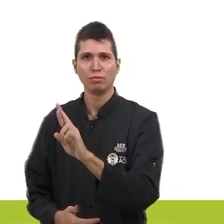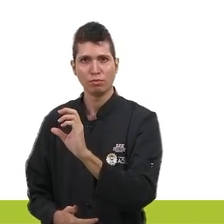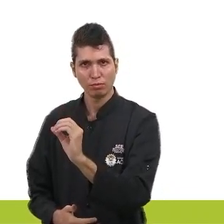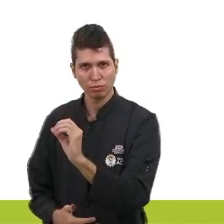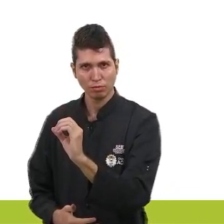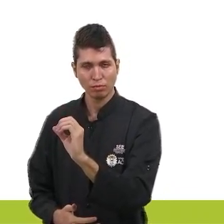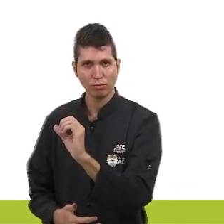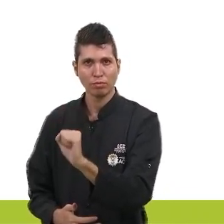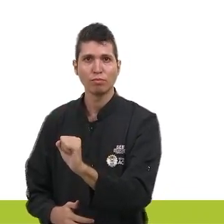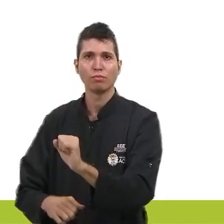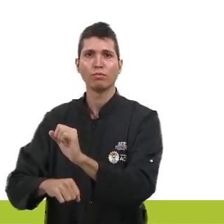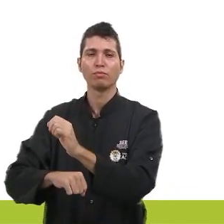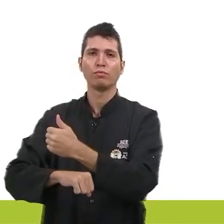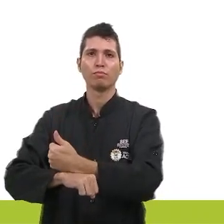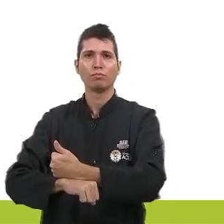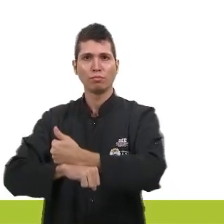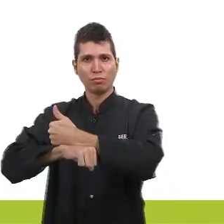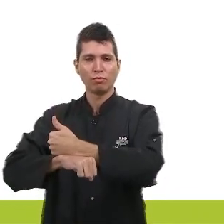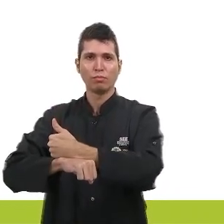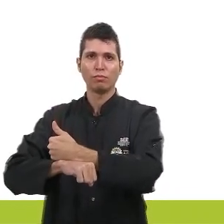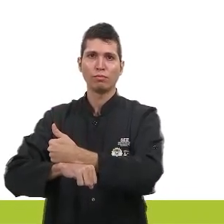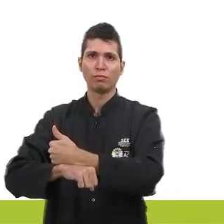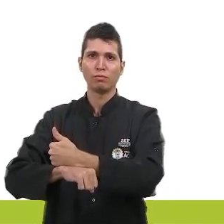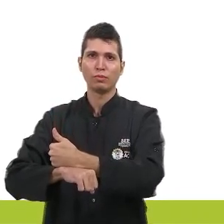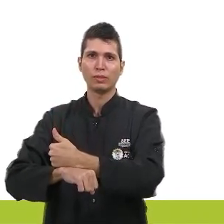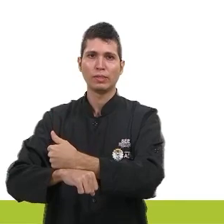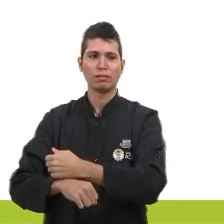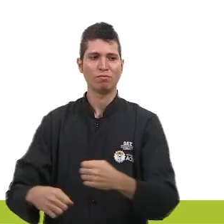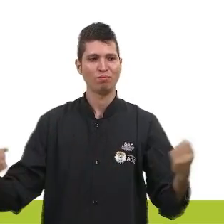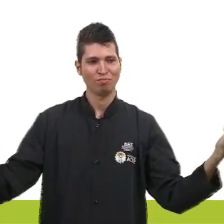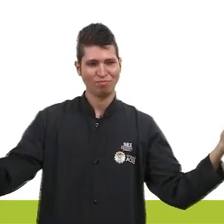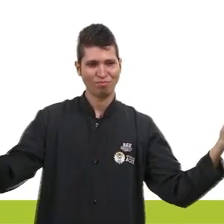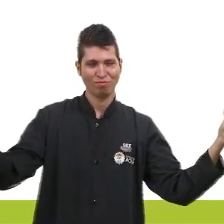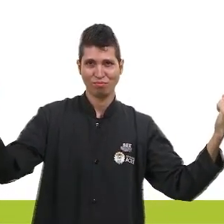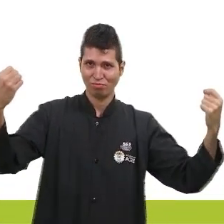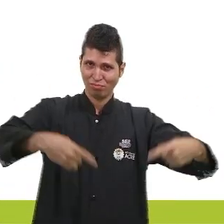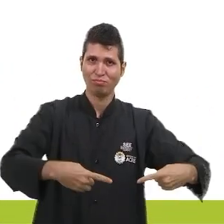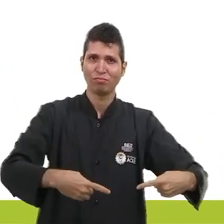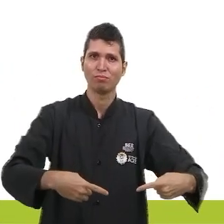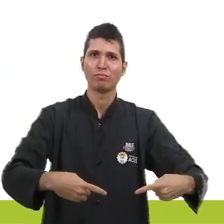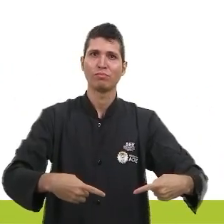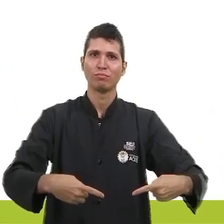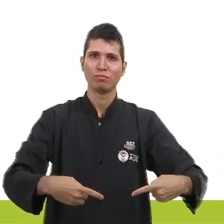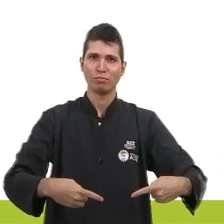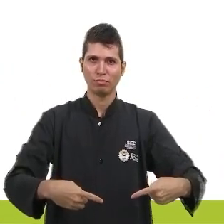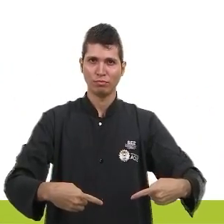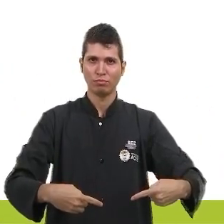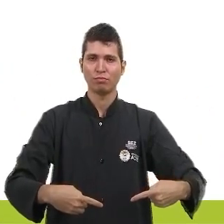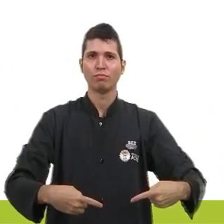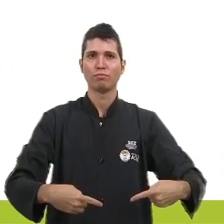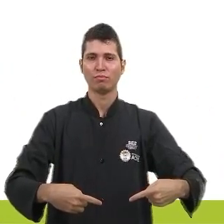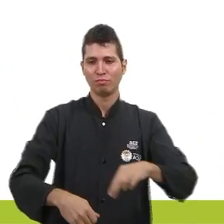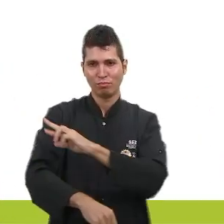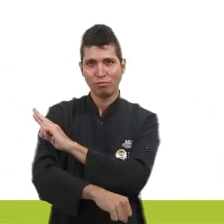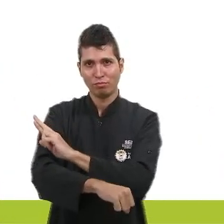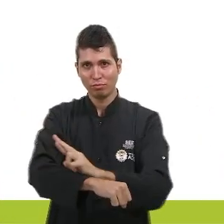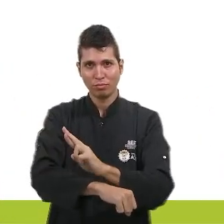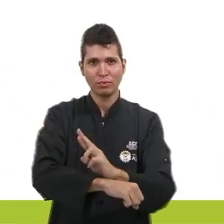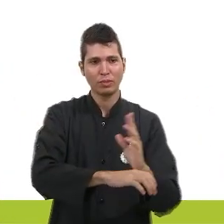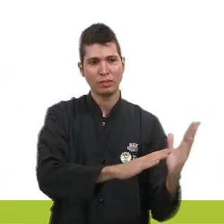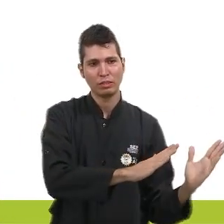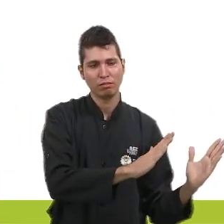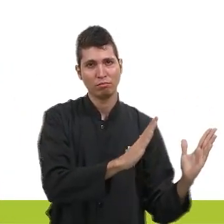Então, observem que, a priori, esse foi um conflito mais religioso, né? E esse período